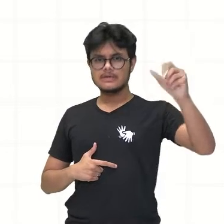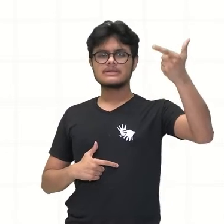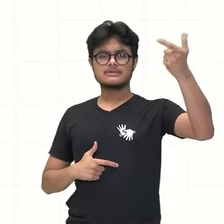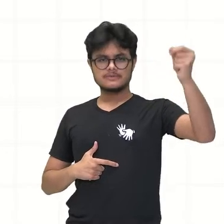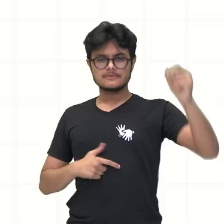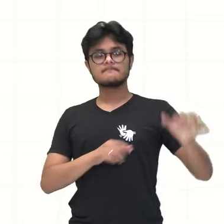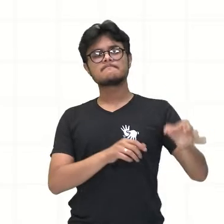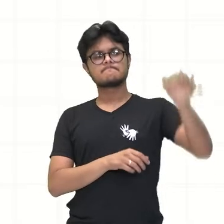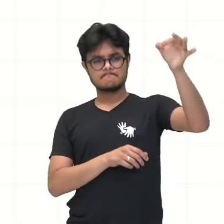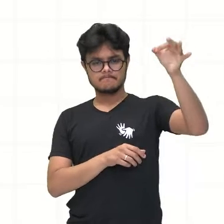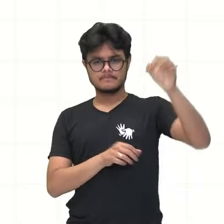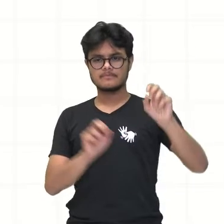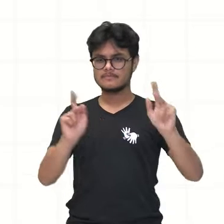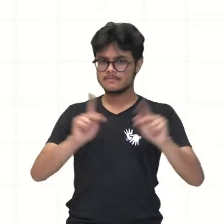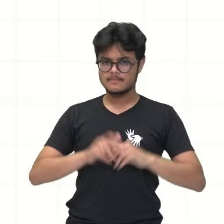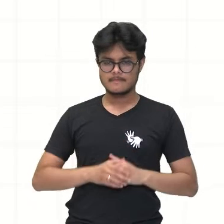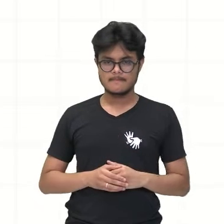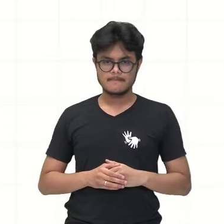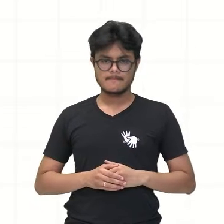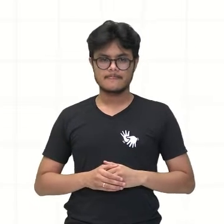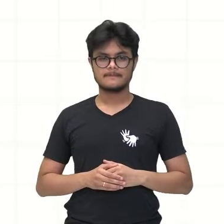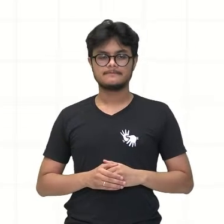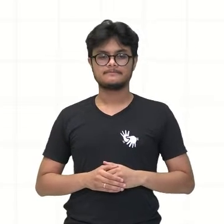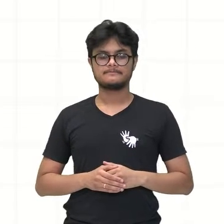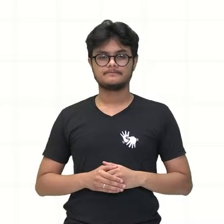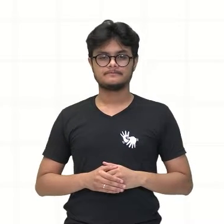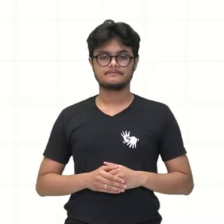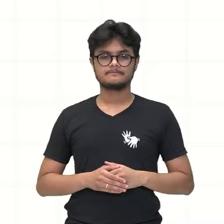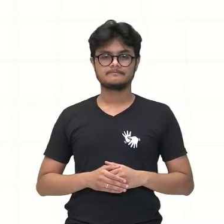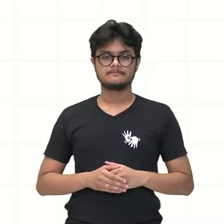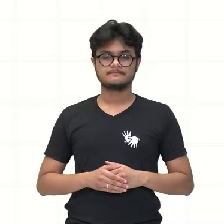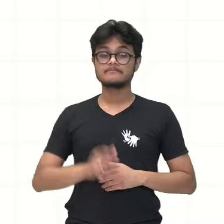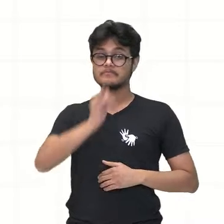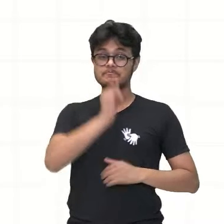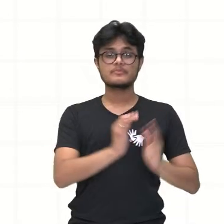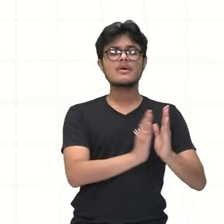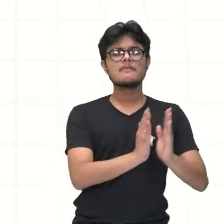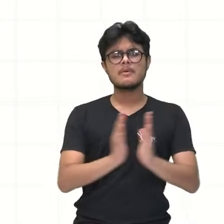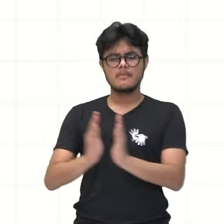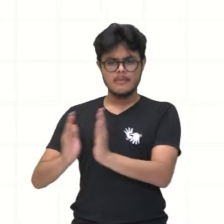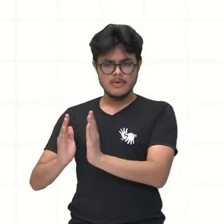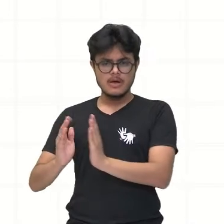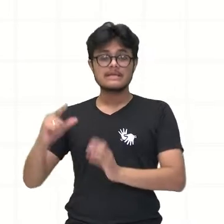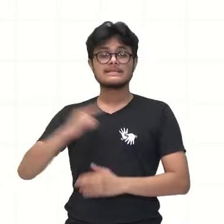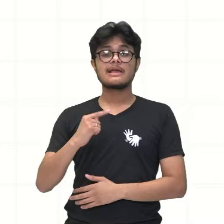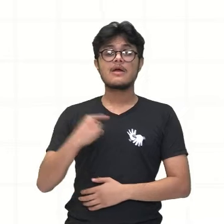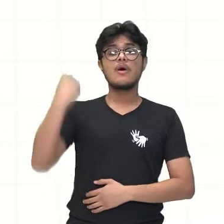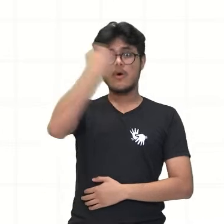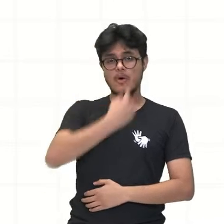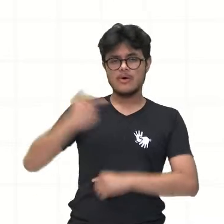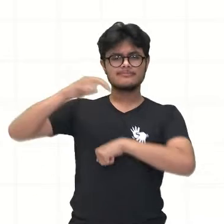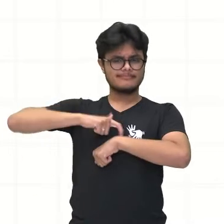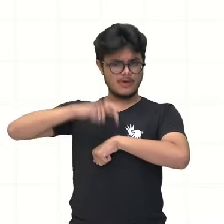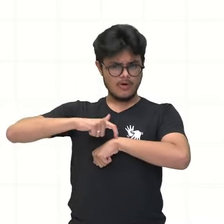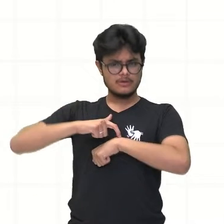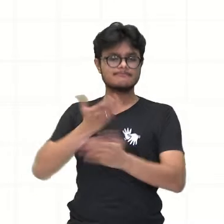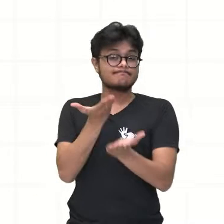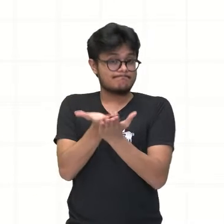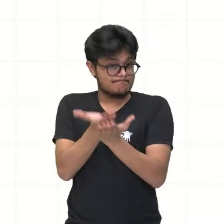200 alunos, certo? Cada coluna está identificando a quantidade